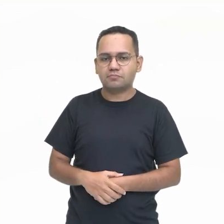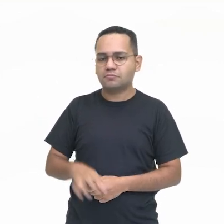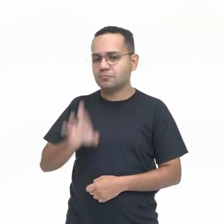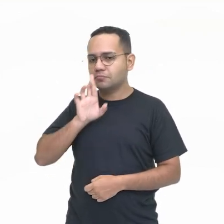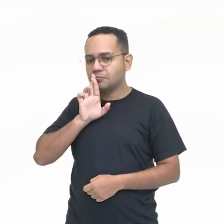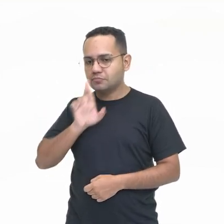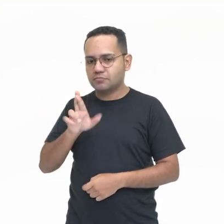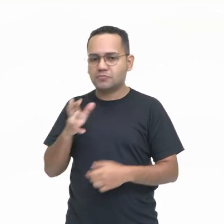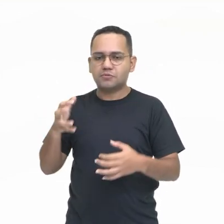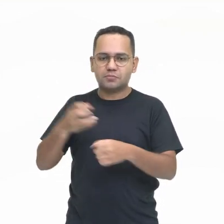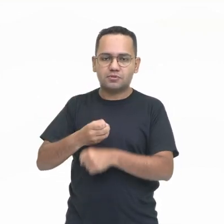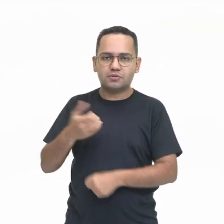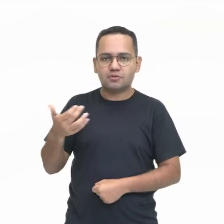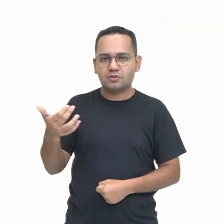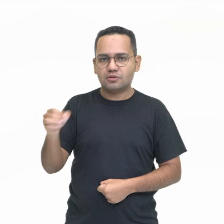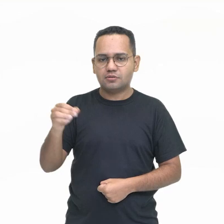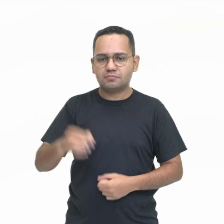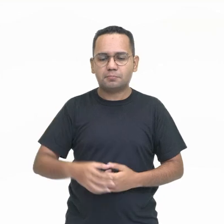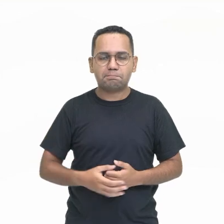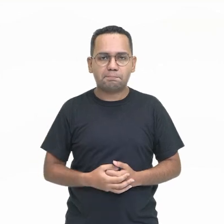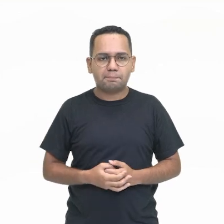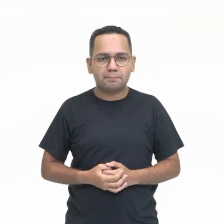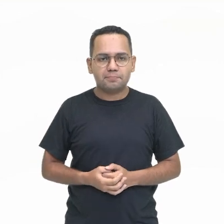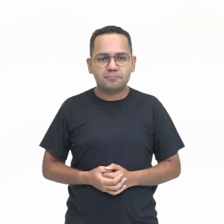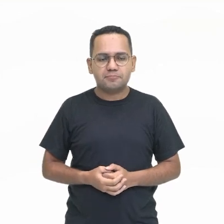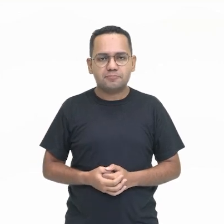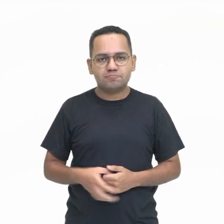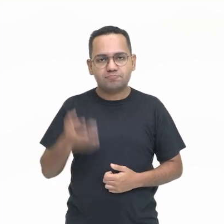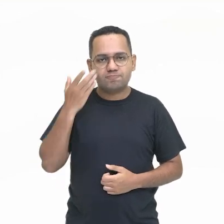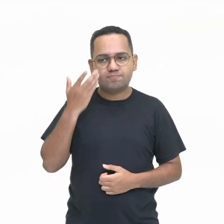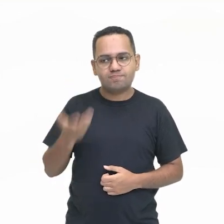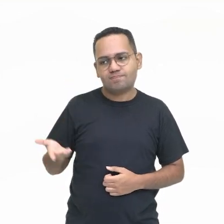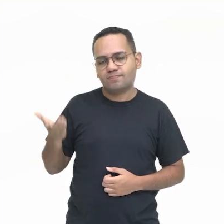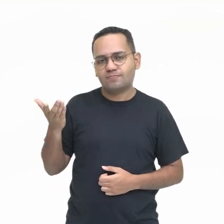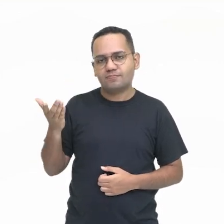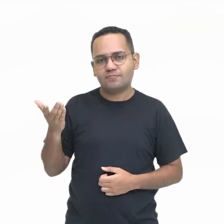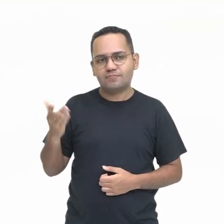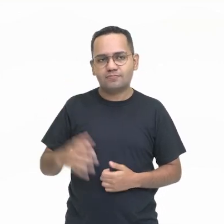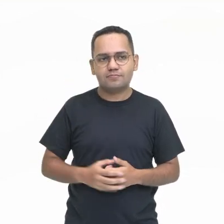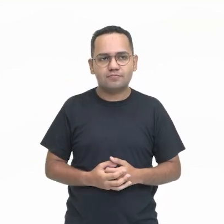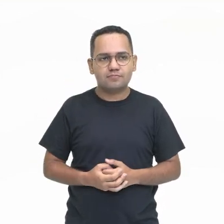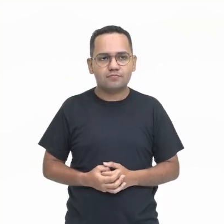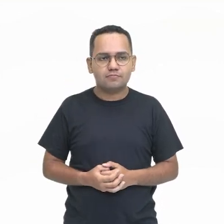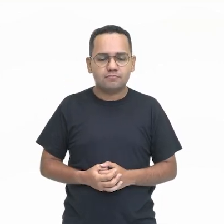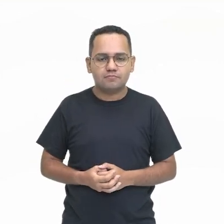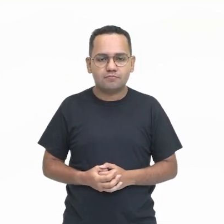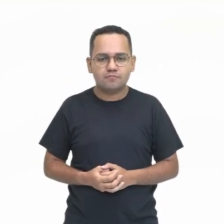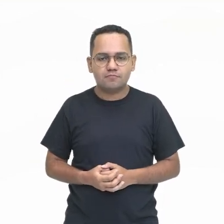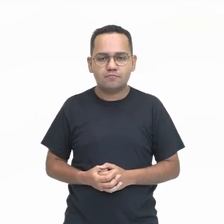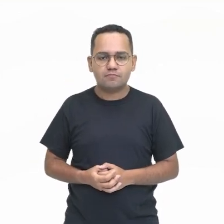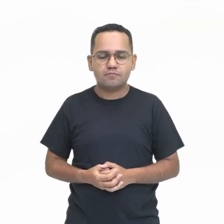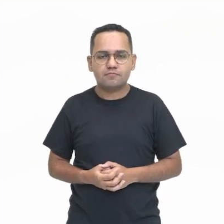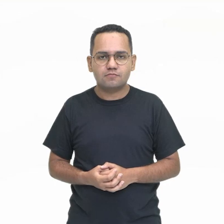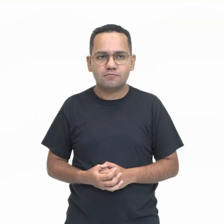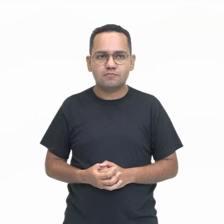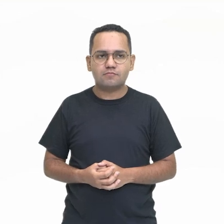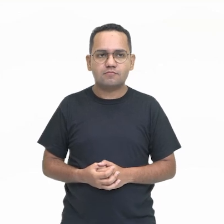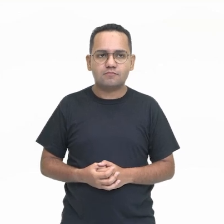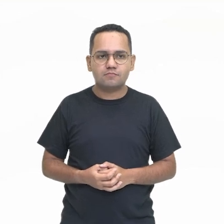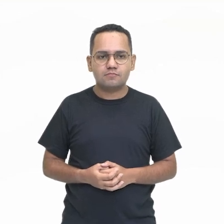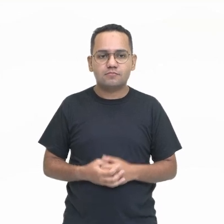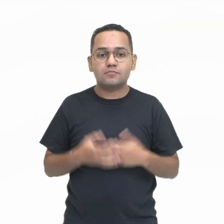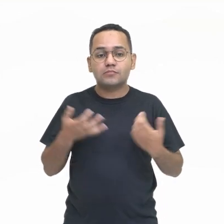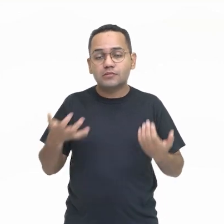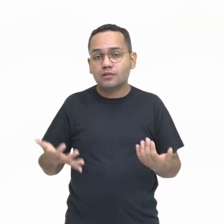dividido por 1 é 10. Então, sendo assim, nós temos aí que o número de